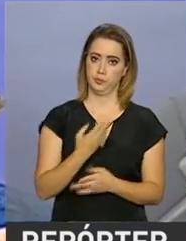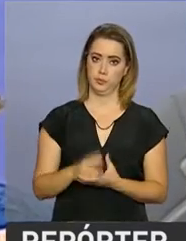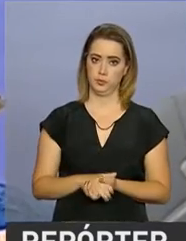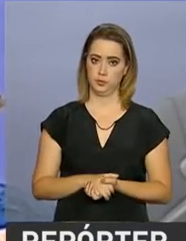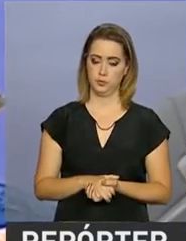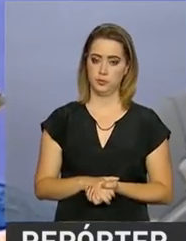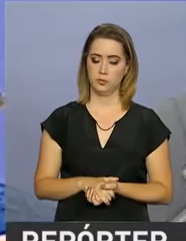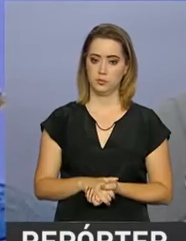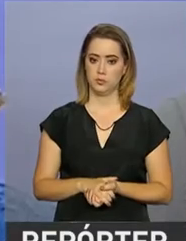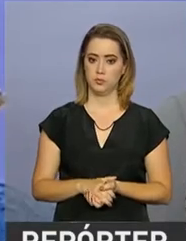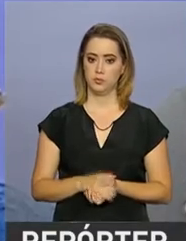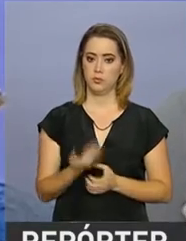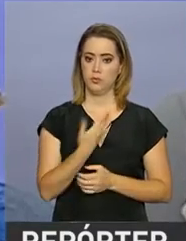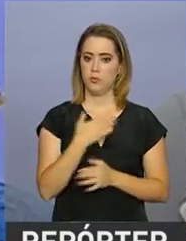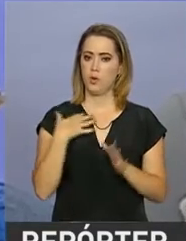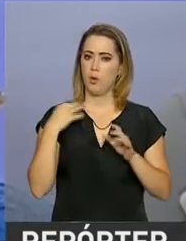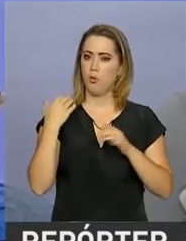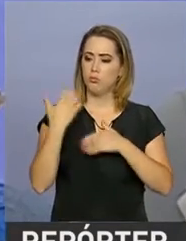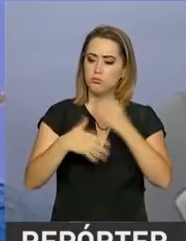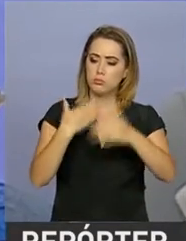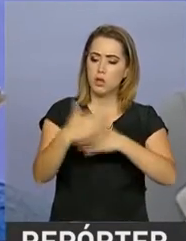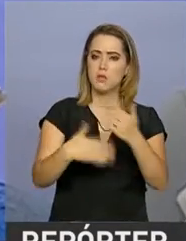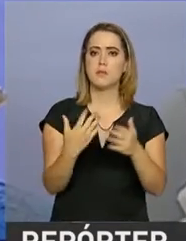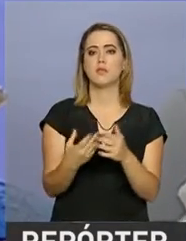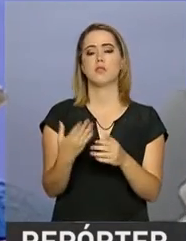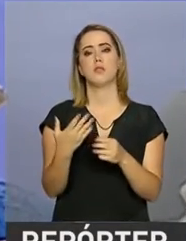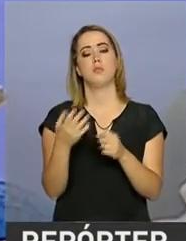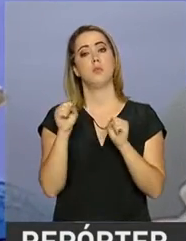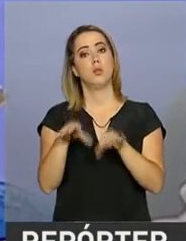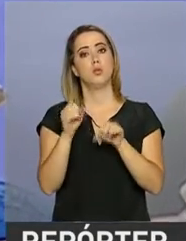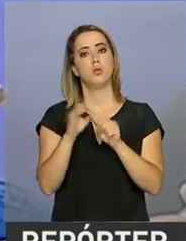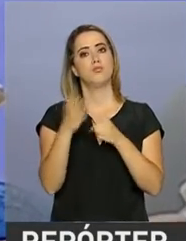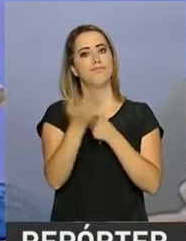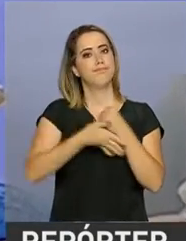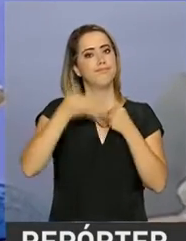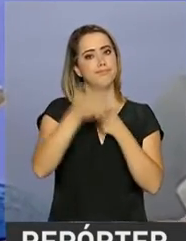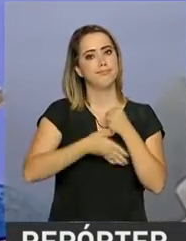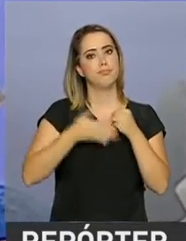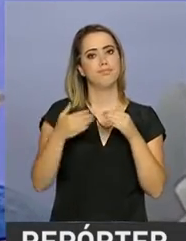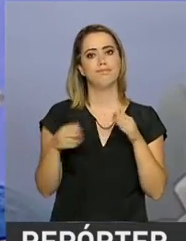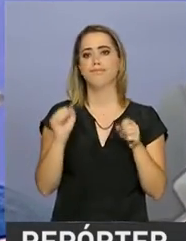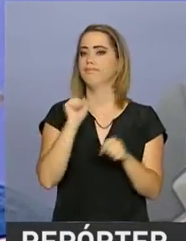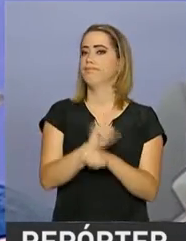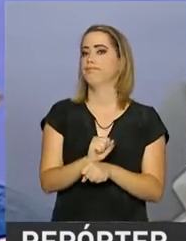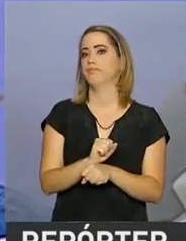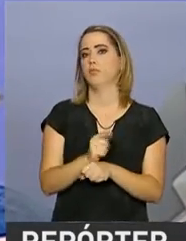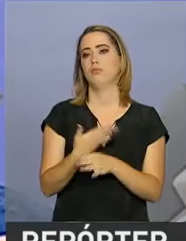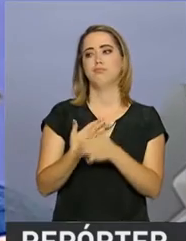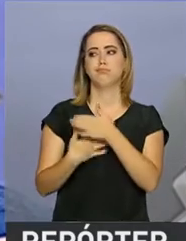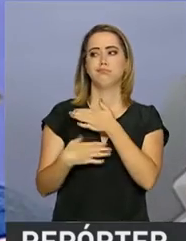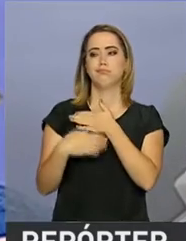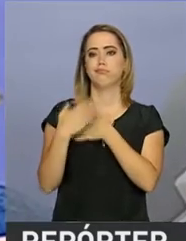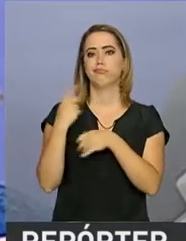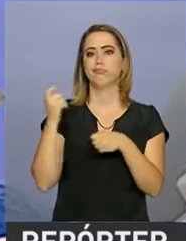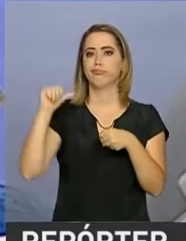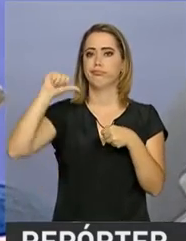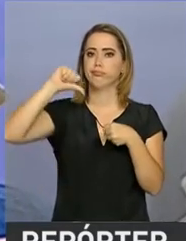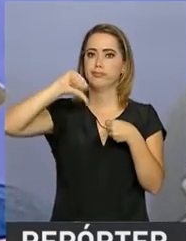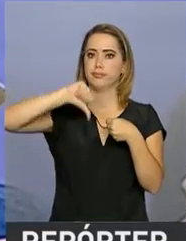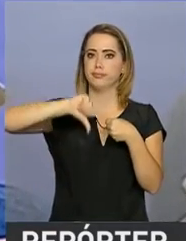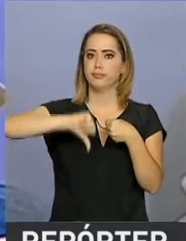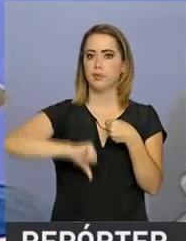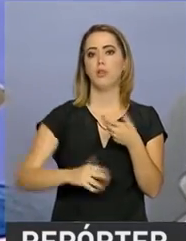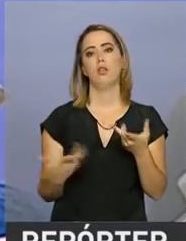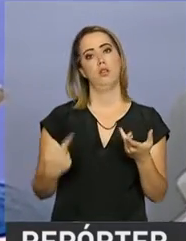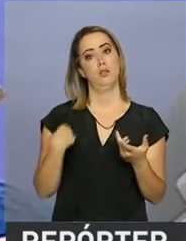básica no brasil estagnou em alguns aspectos até piorou evoluíu andou para trás ea gente tem que recuperar